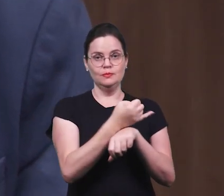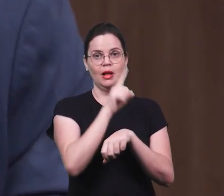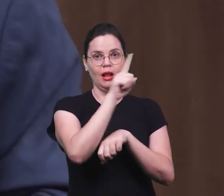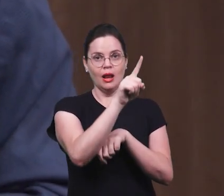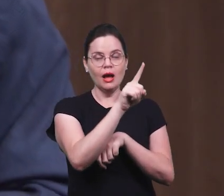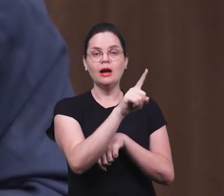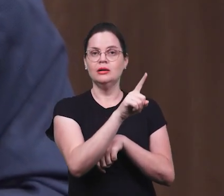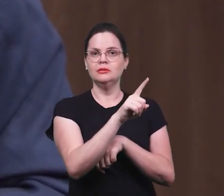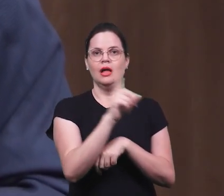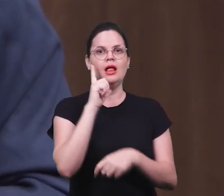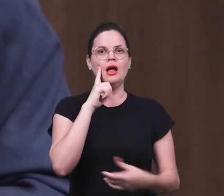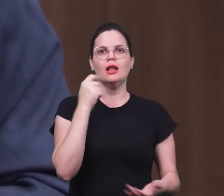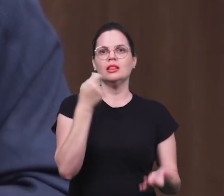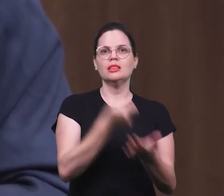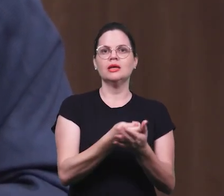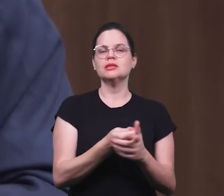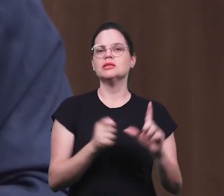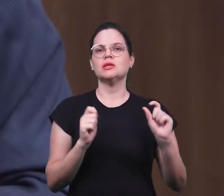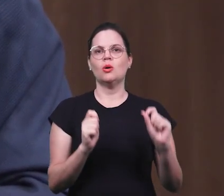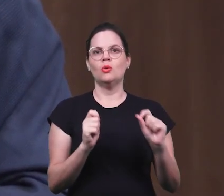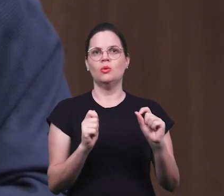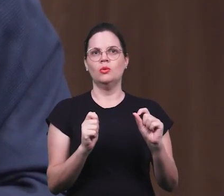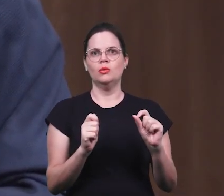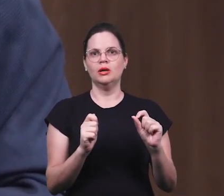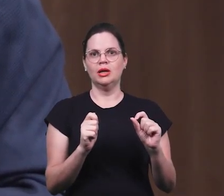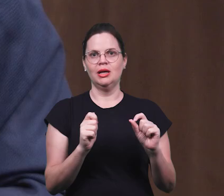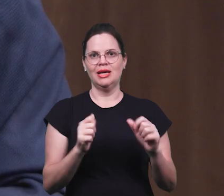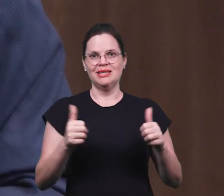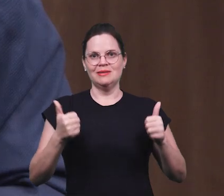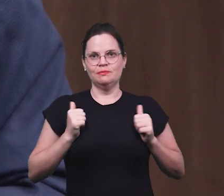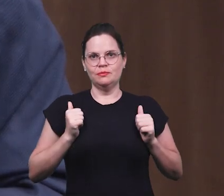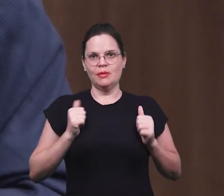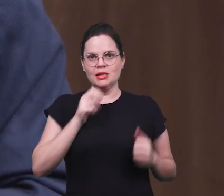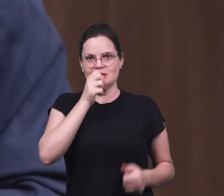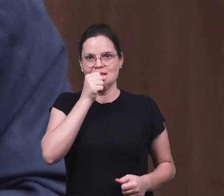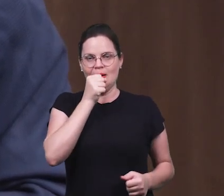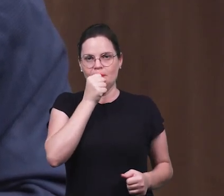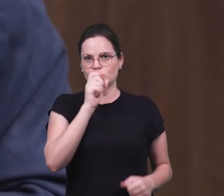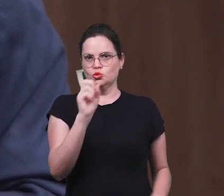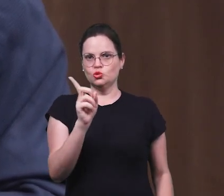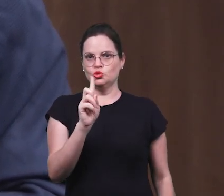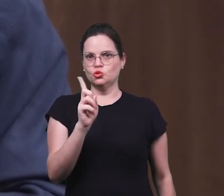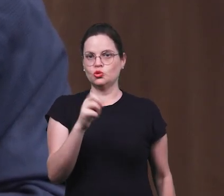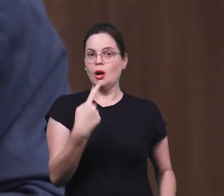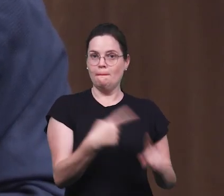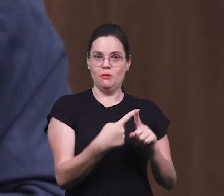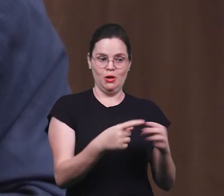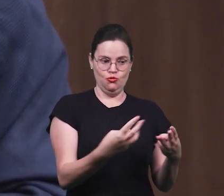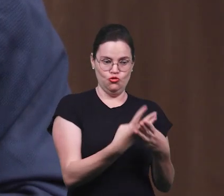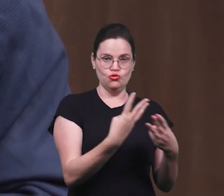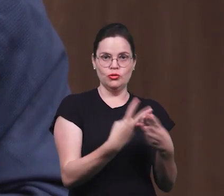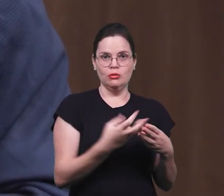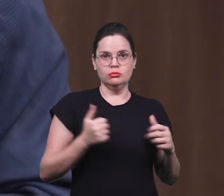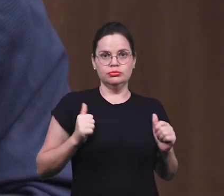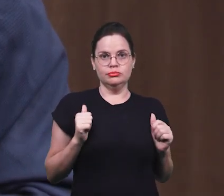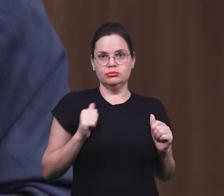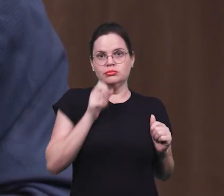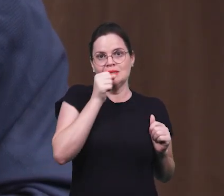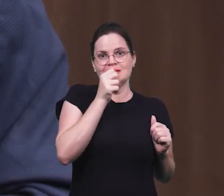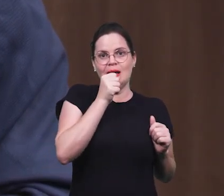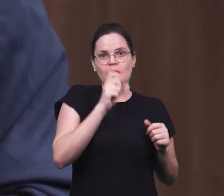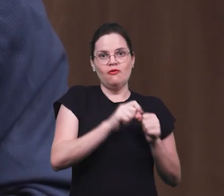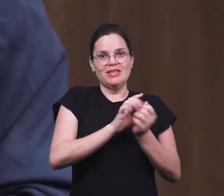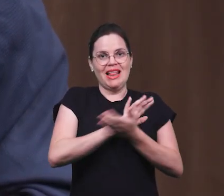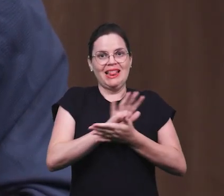do concílio, não inclui guarda de sábado. Aqui os judeus guardavam sábado, mas Jerusalém esse concílio